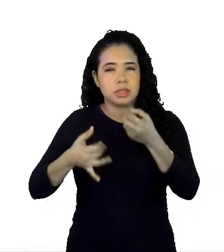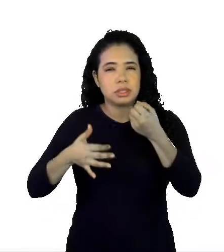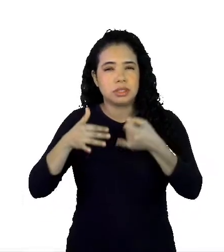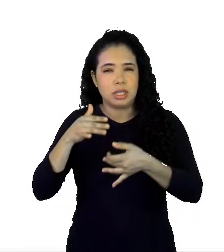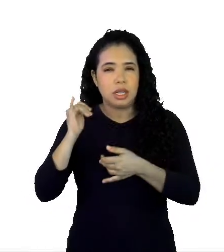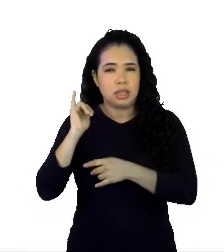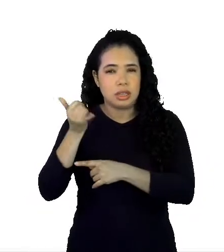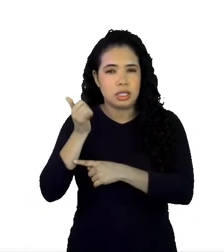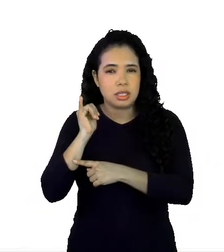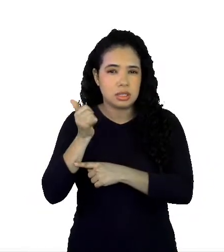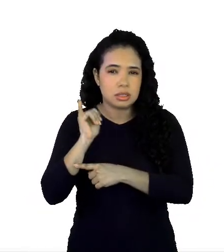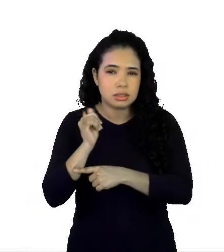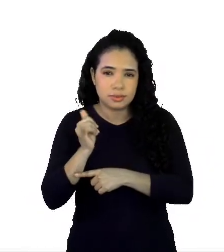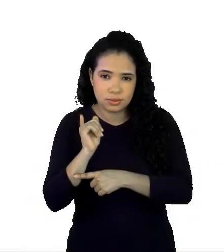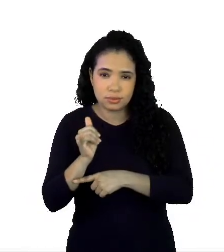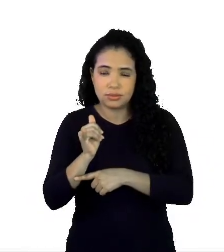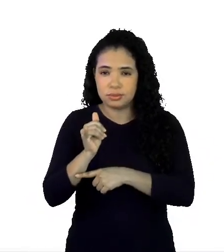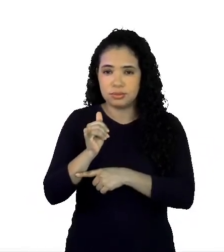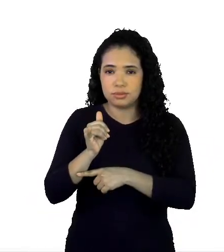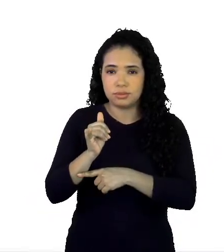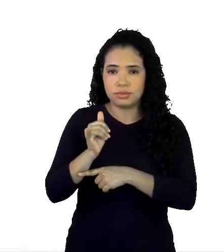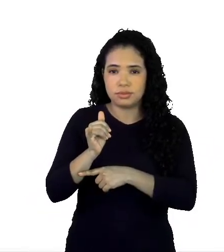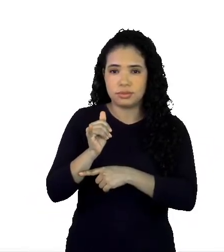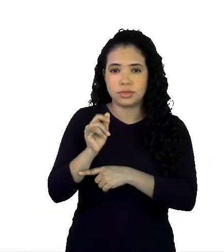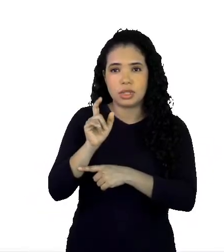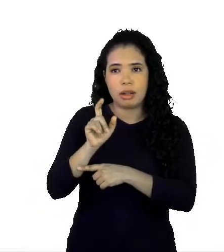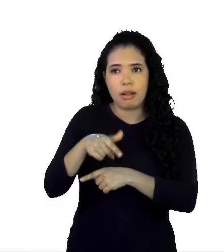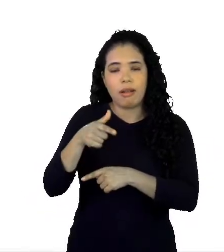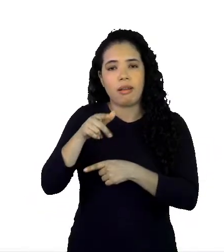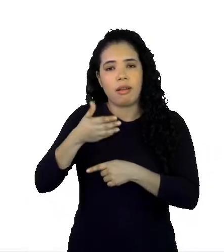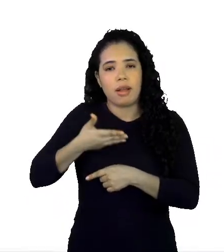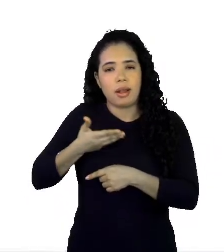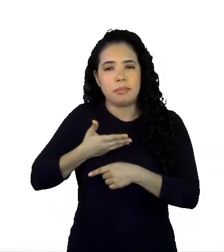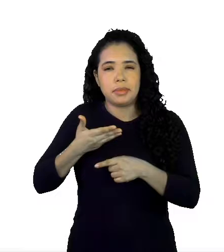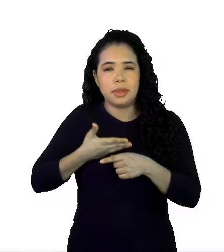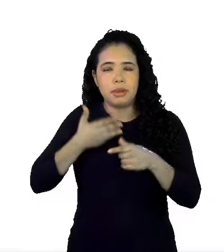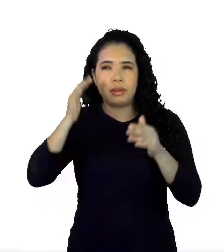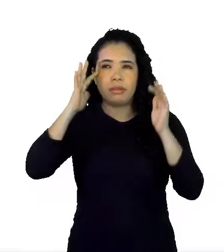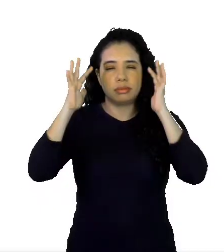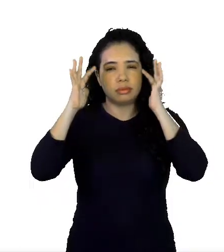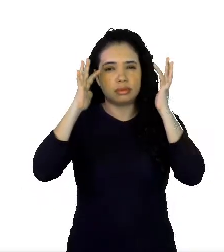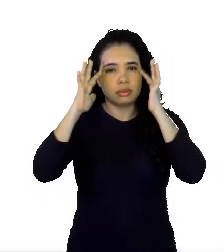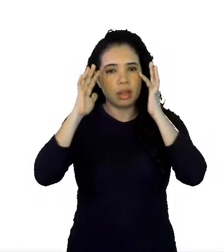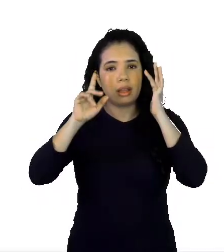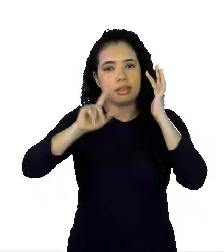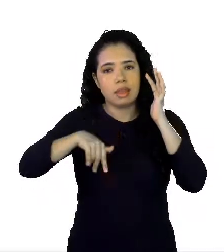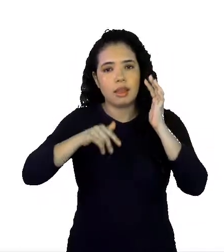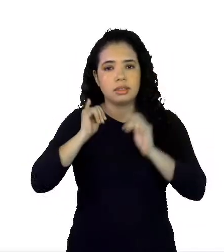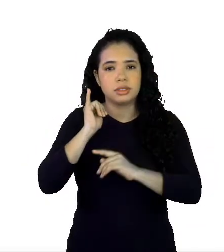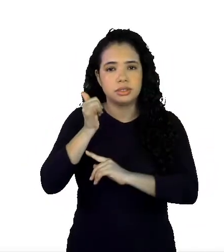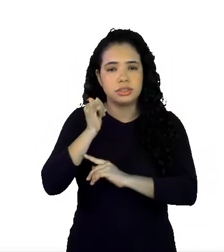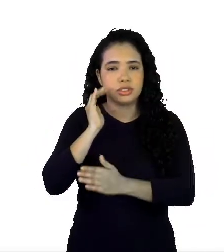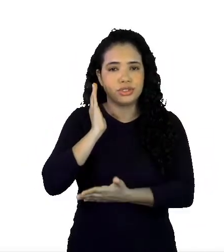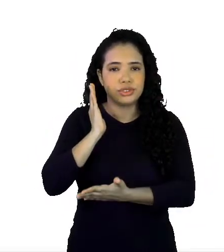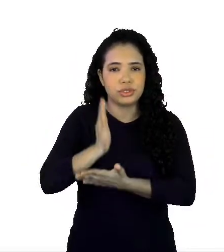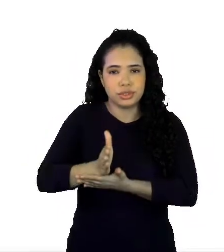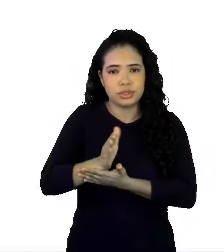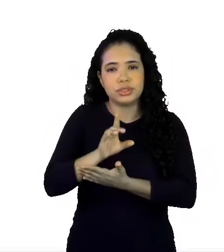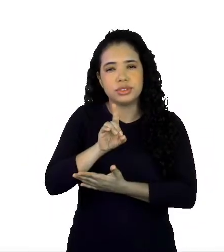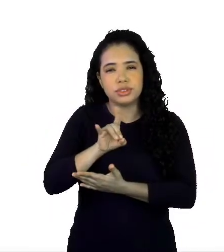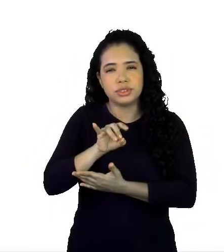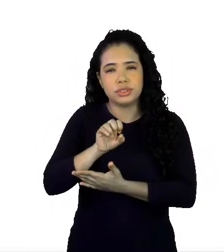narrando, a questão de alguém ter amigos imaginários. Tem o discurso direto, tem essa